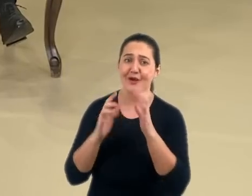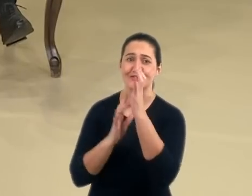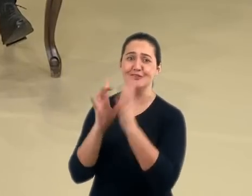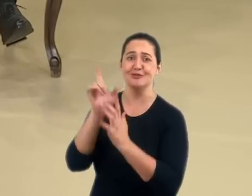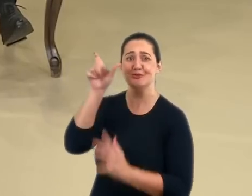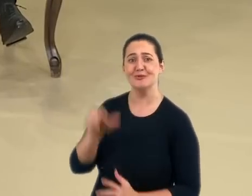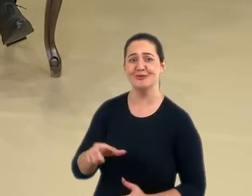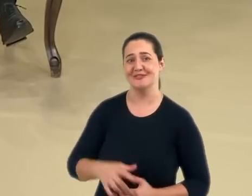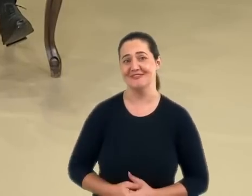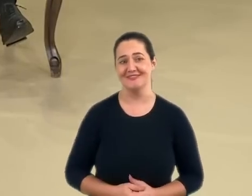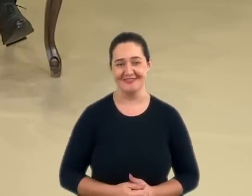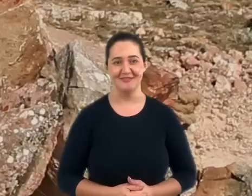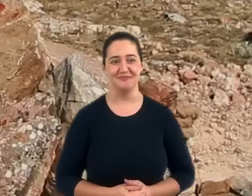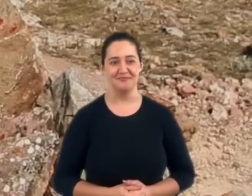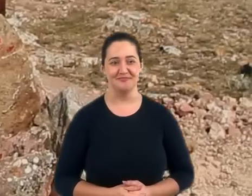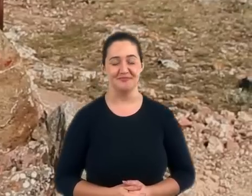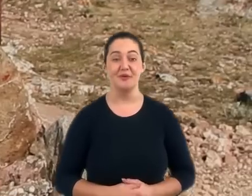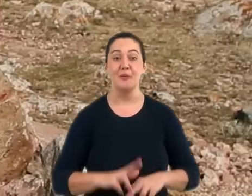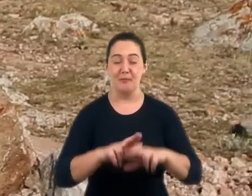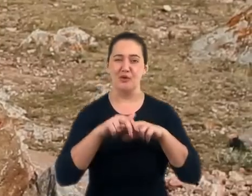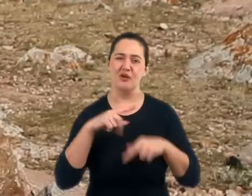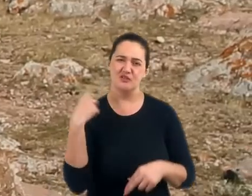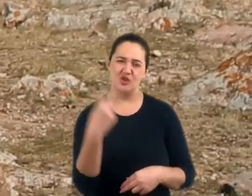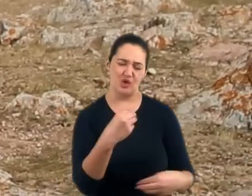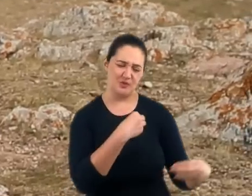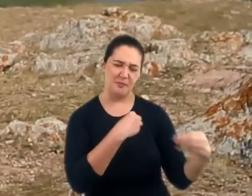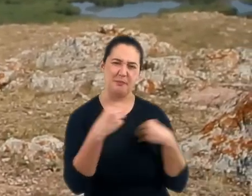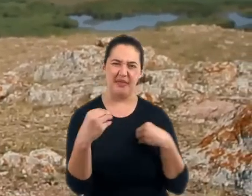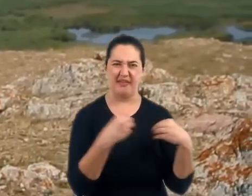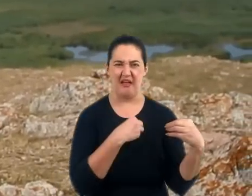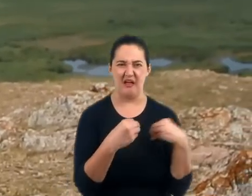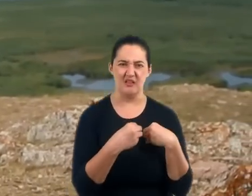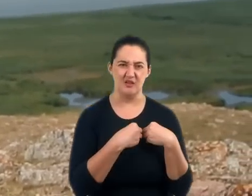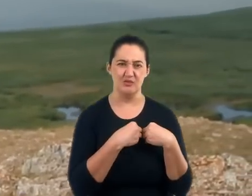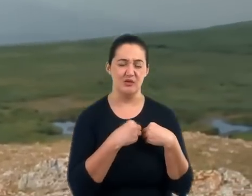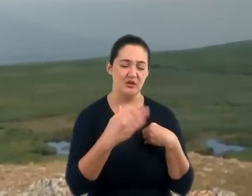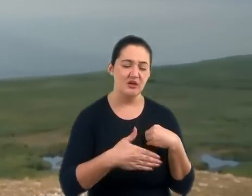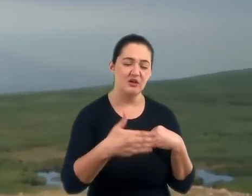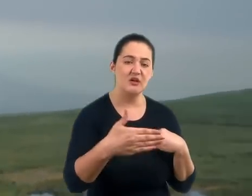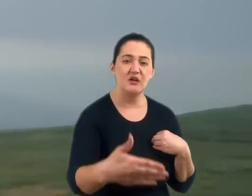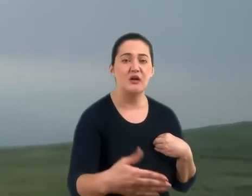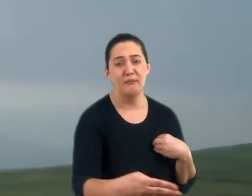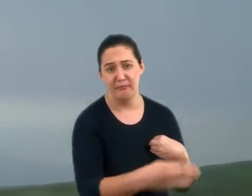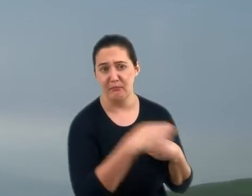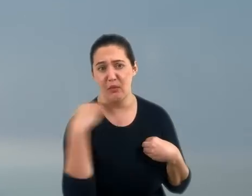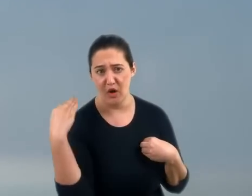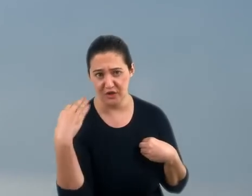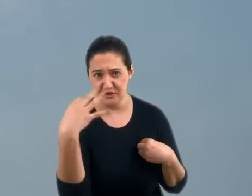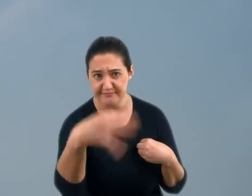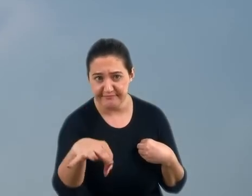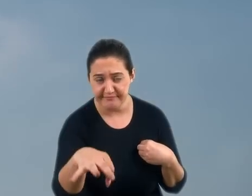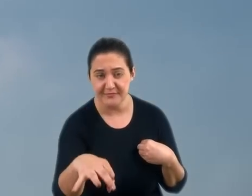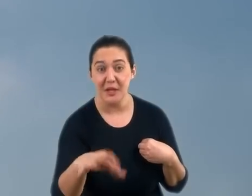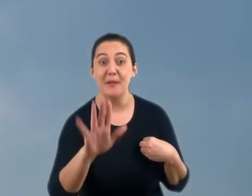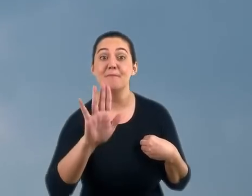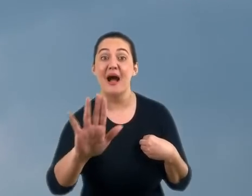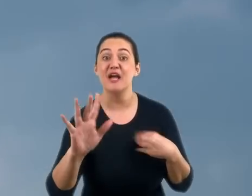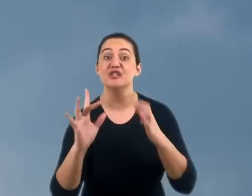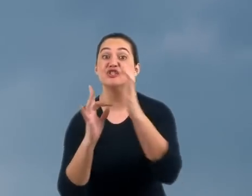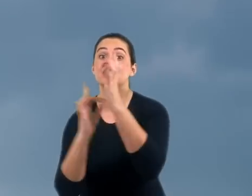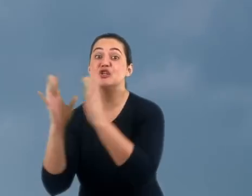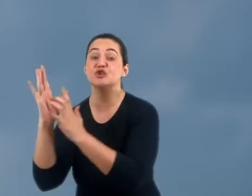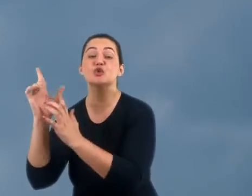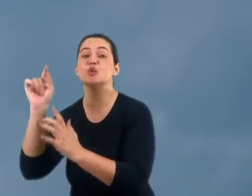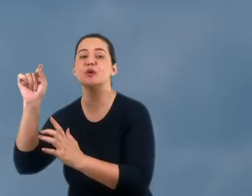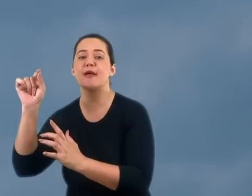mais detalhes para você. Por causa do nosso pecado, nós merecíamos naturalmente morrer. No entanto, o